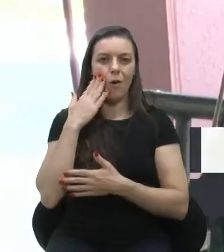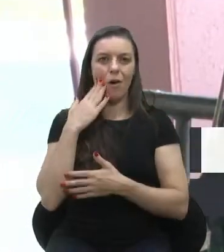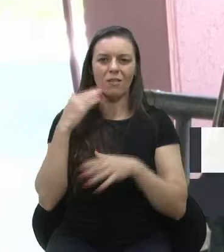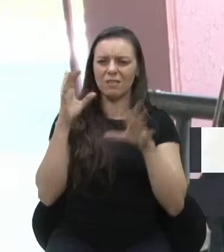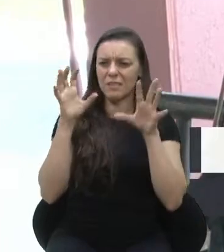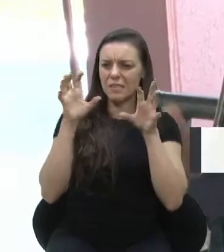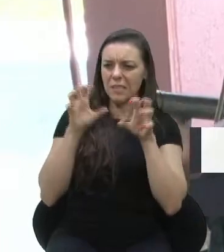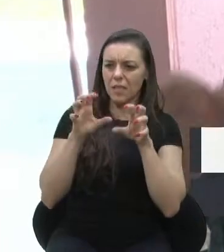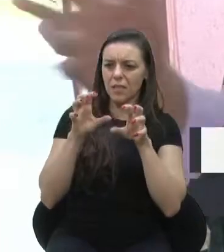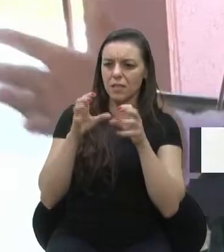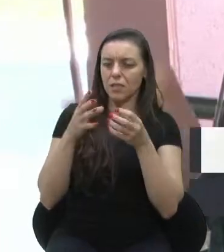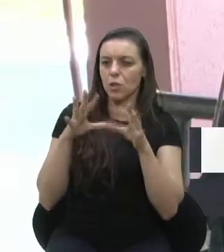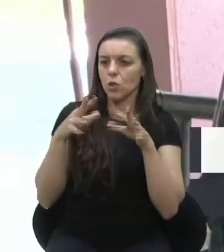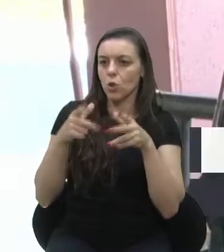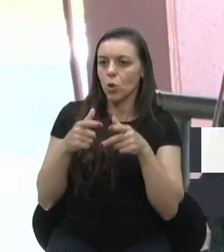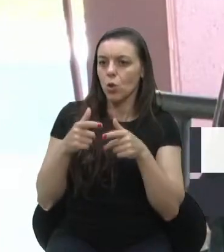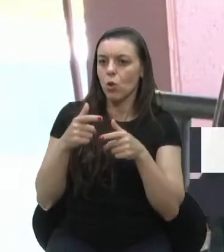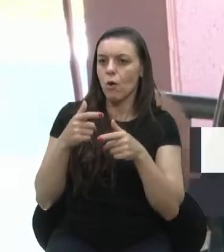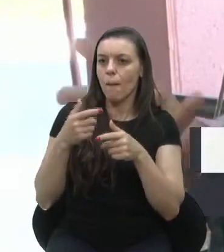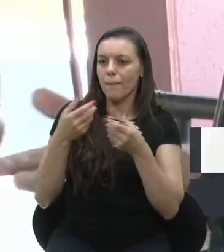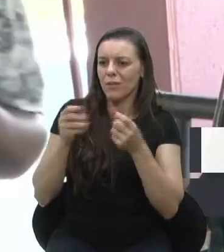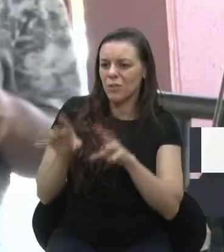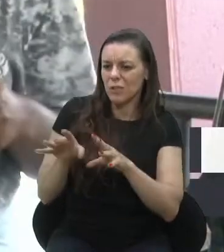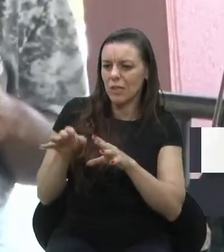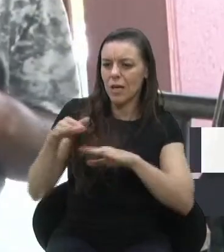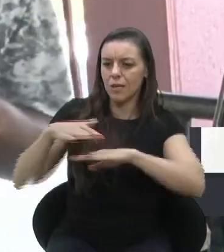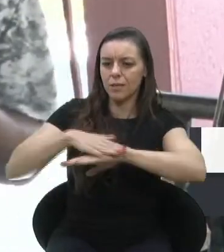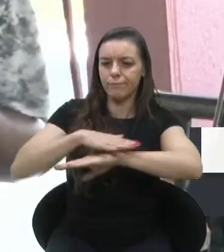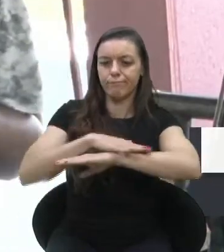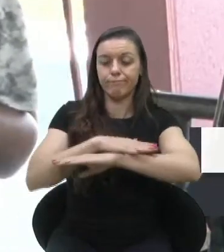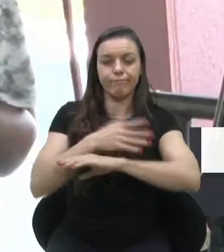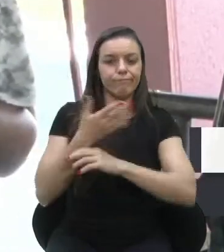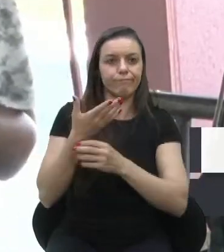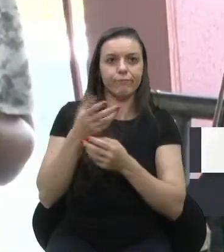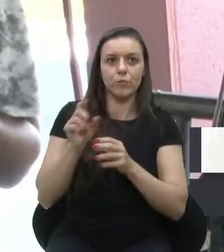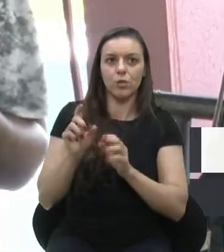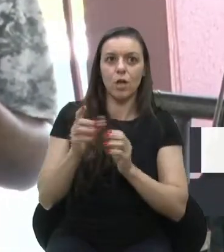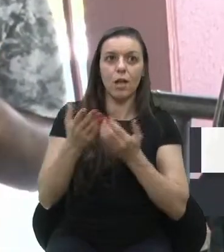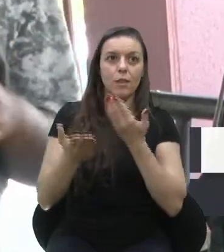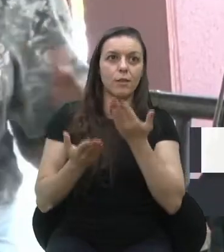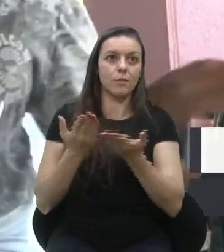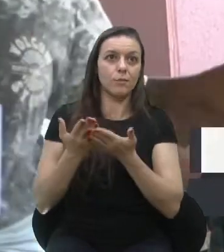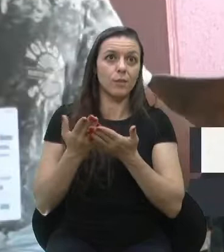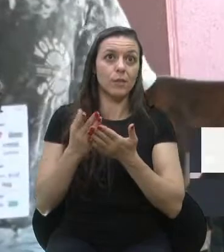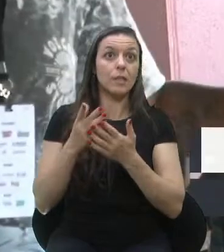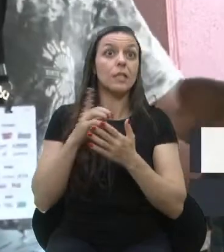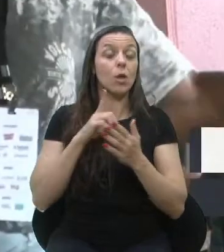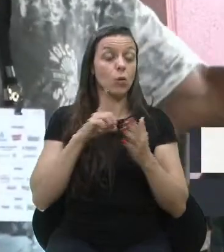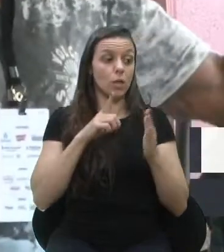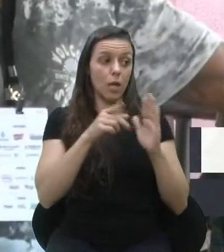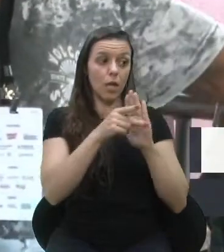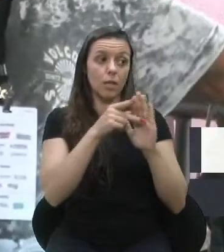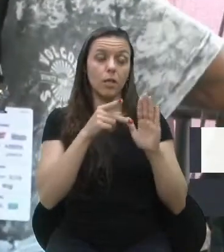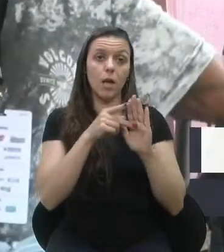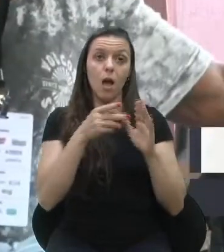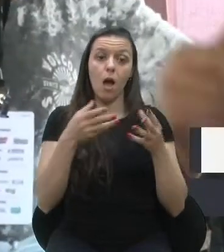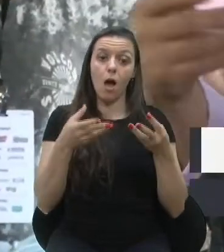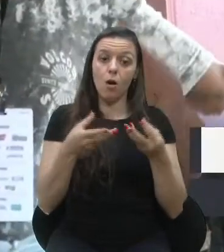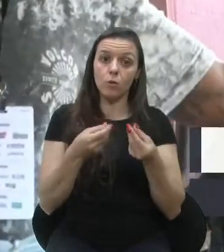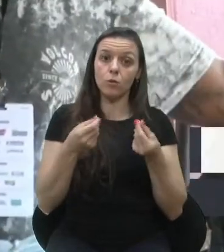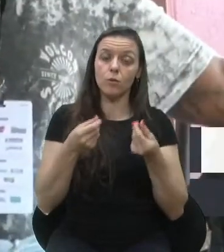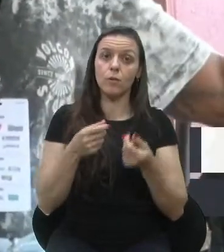que praticamente tentando e ficava toda a estrada e novo e impedir um novo atendimento então essa emenda da assim autonomia